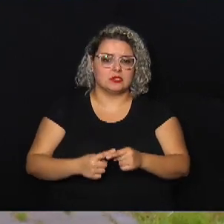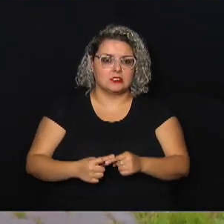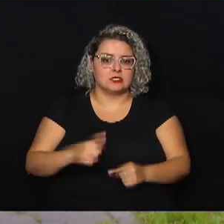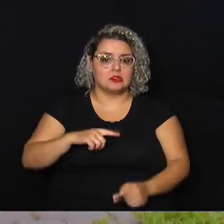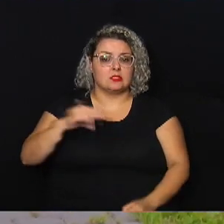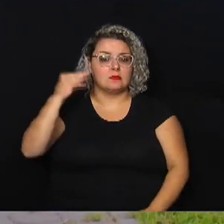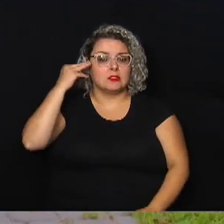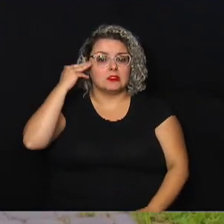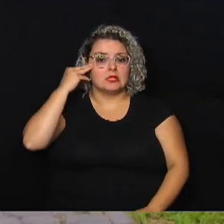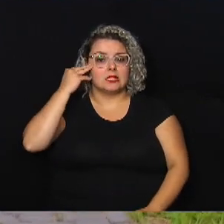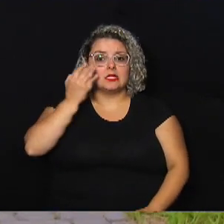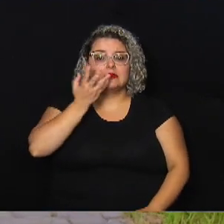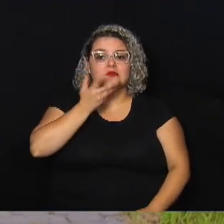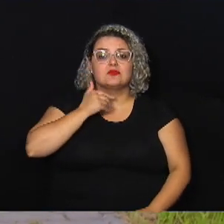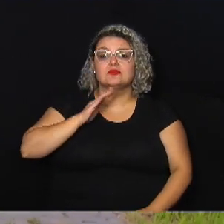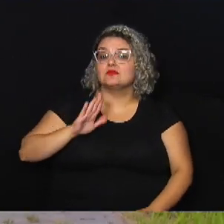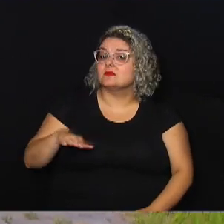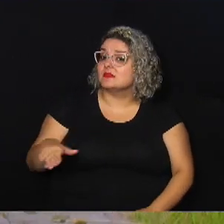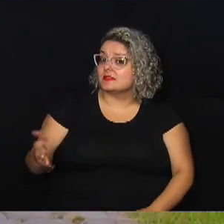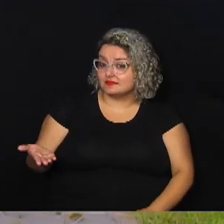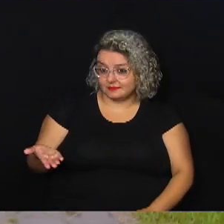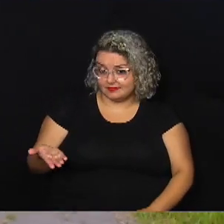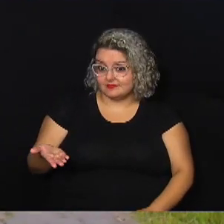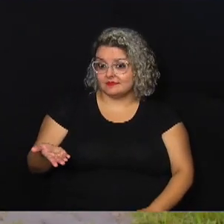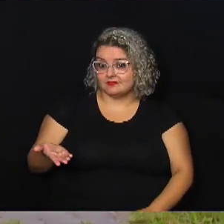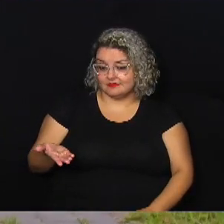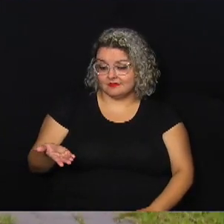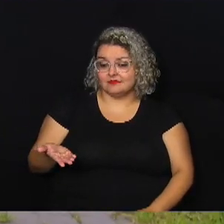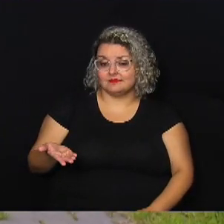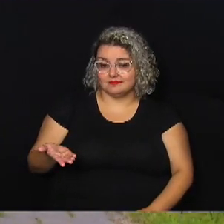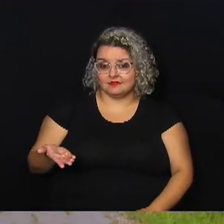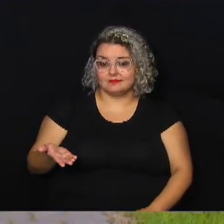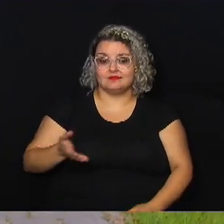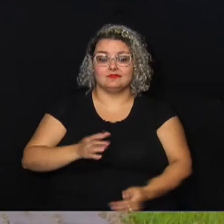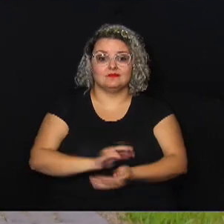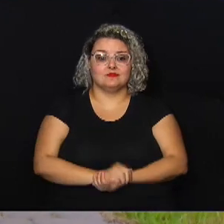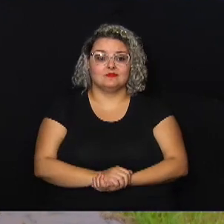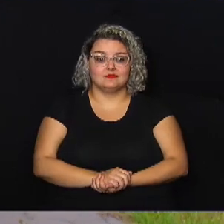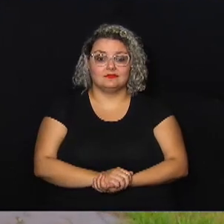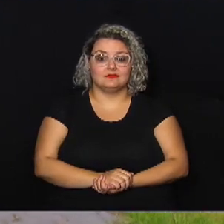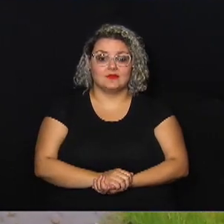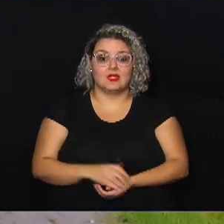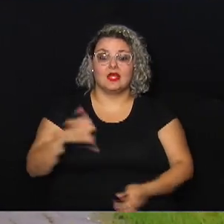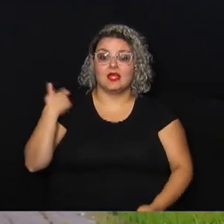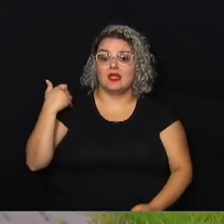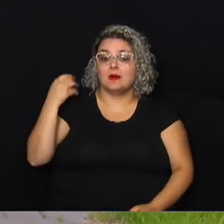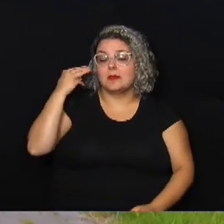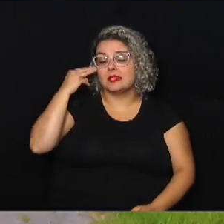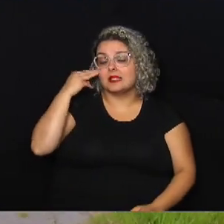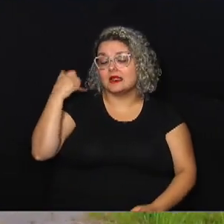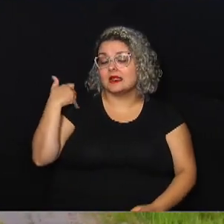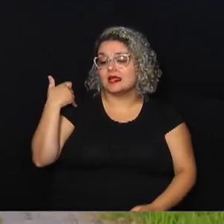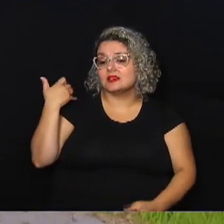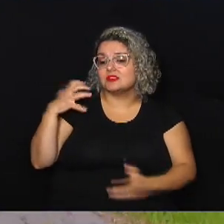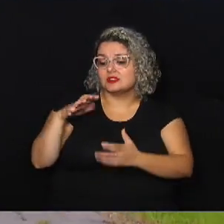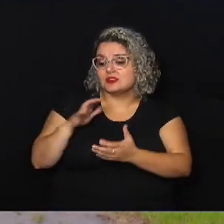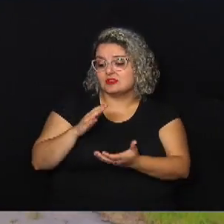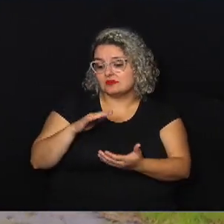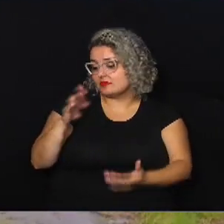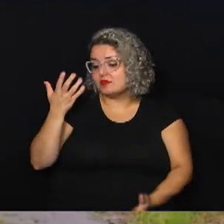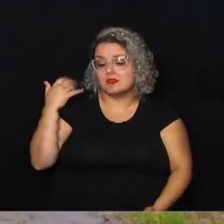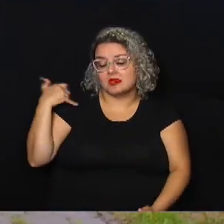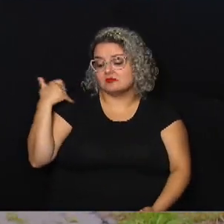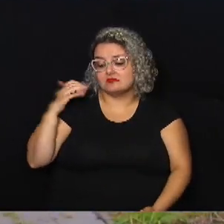infantil. Então, isso que eu lembrei por causa disso. Mentalidade infantil, assim, mamãe, eu quero